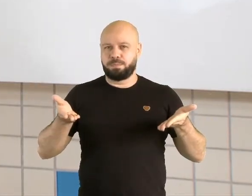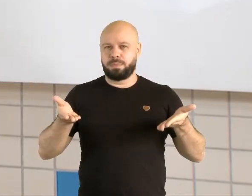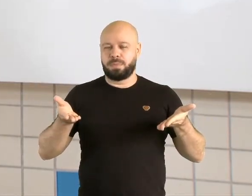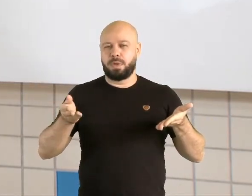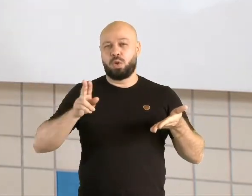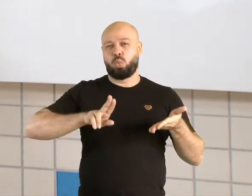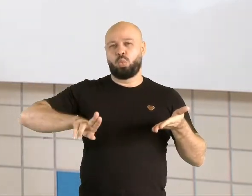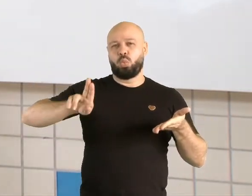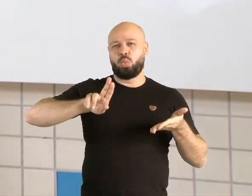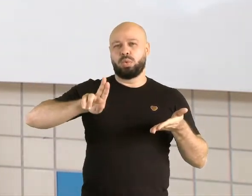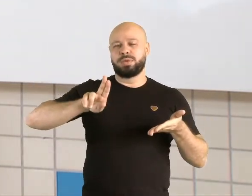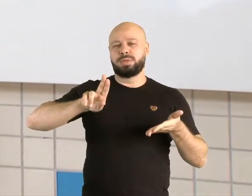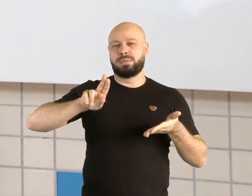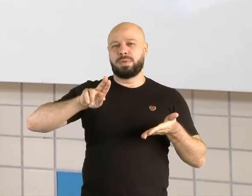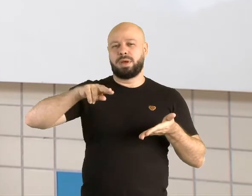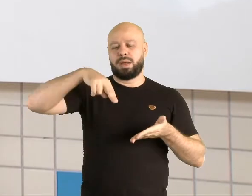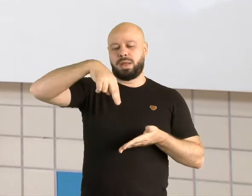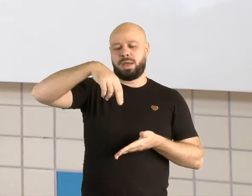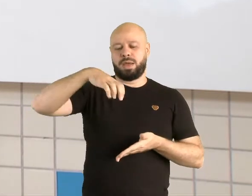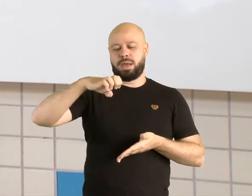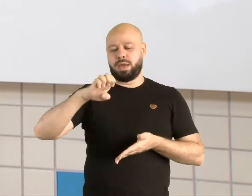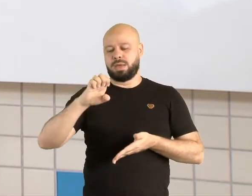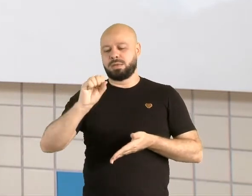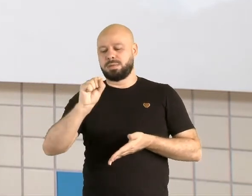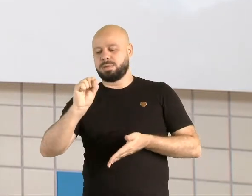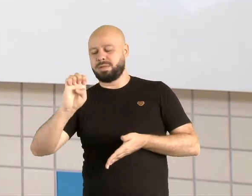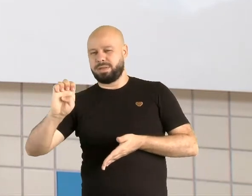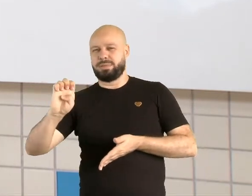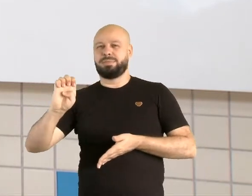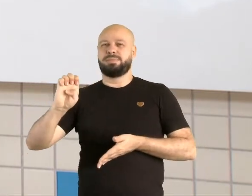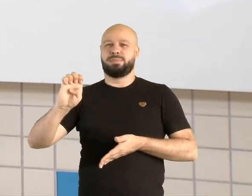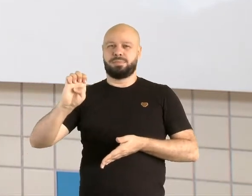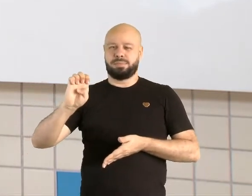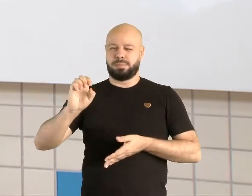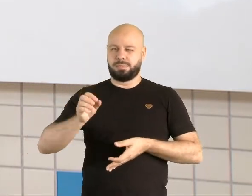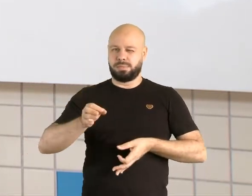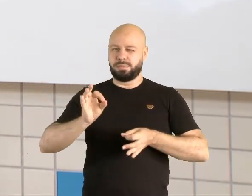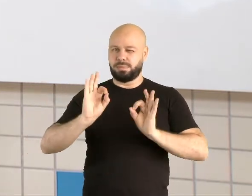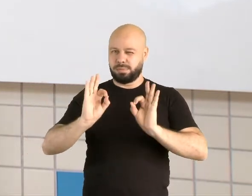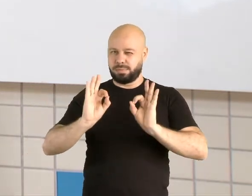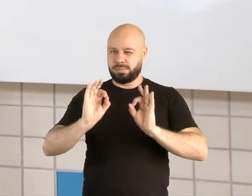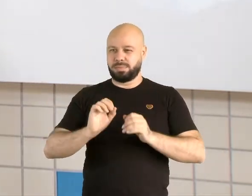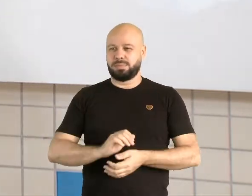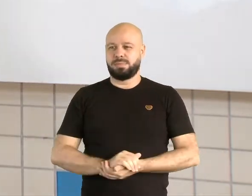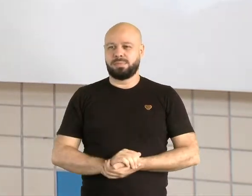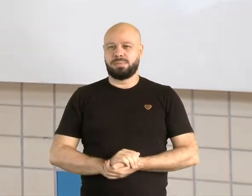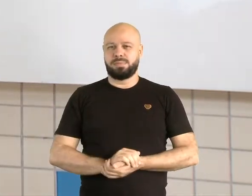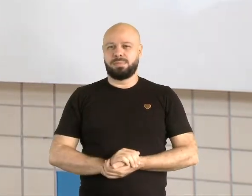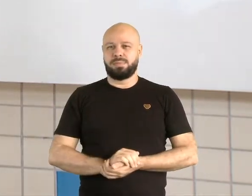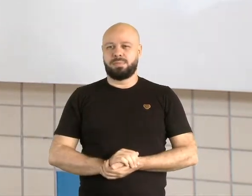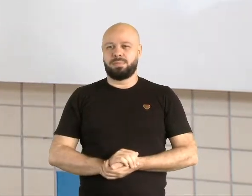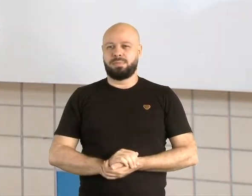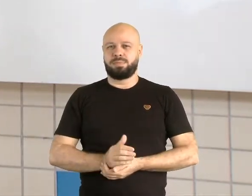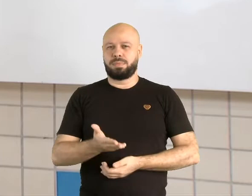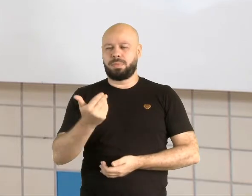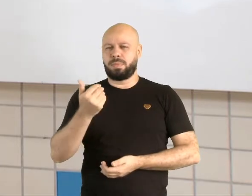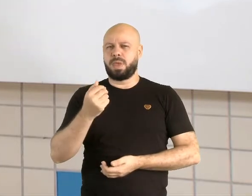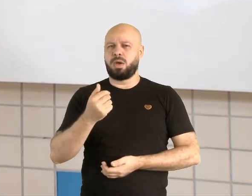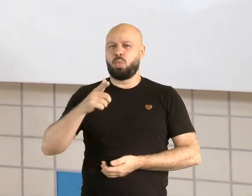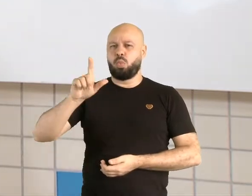vamos utilizar o nesse, ok? Vamos lá.